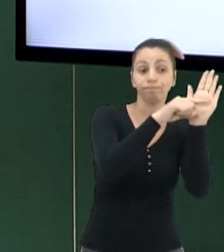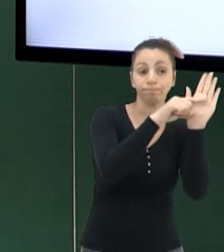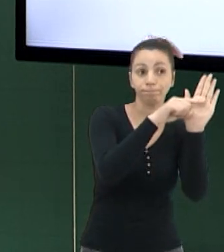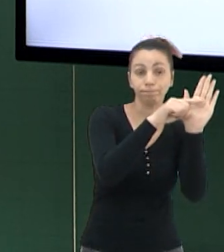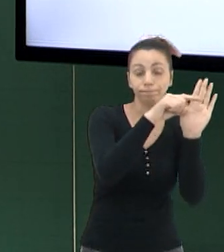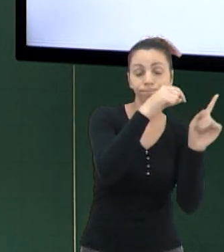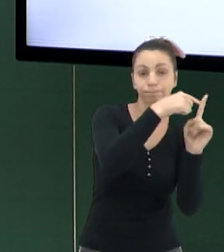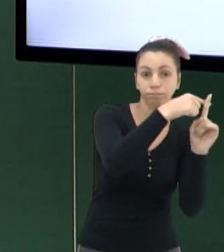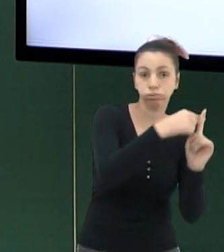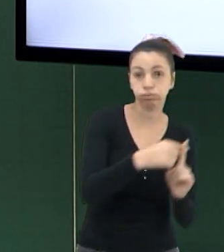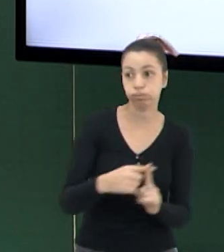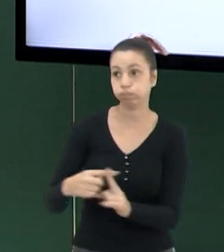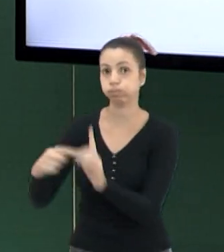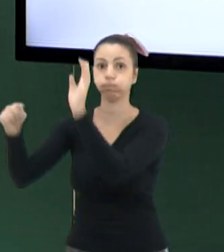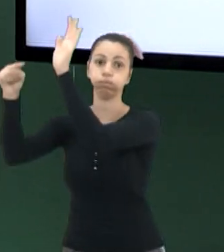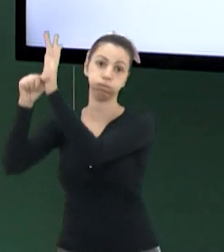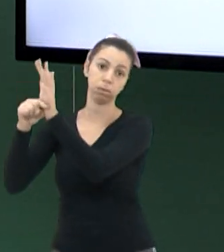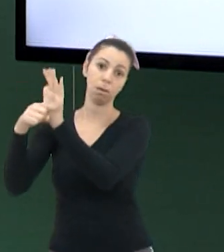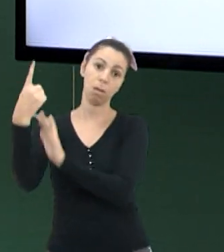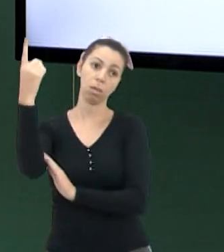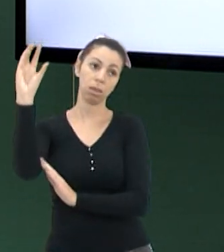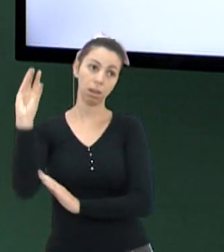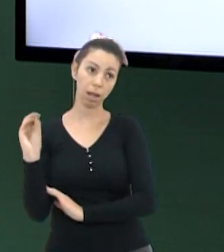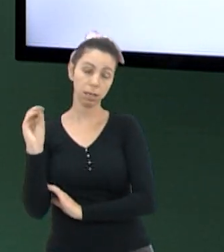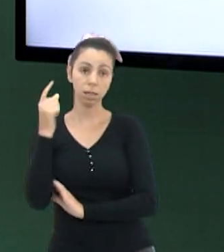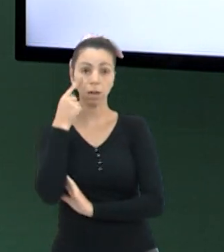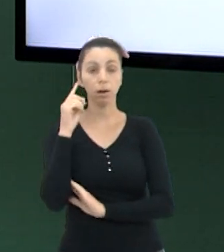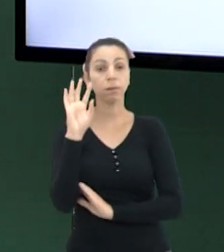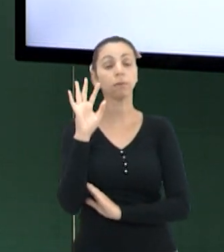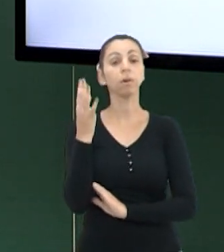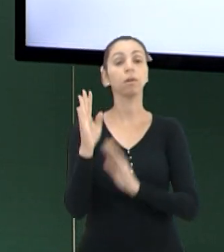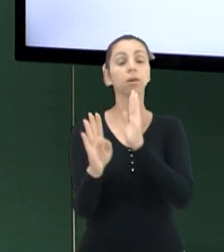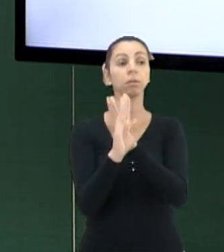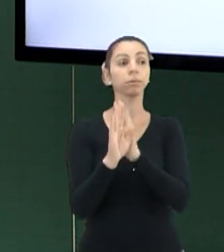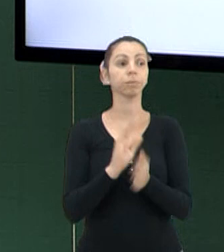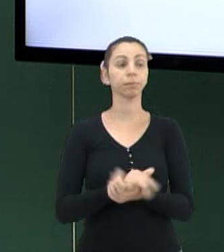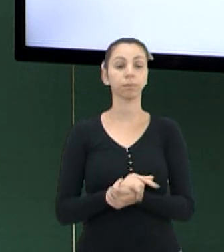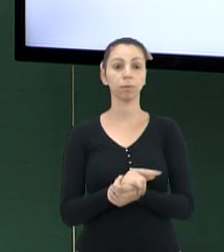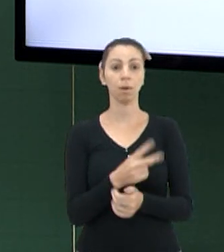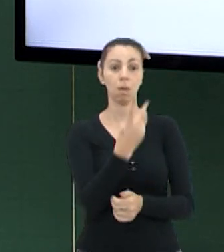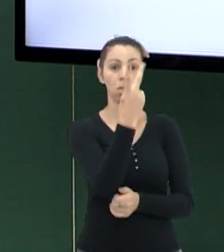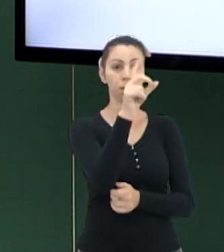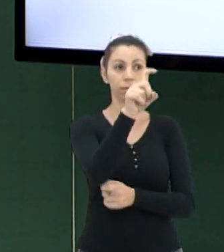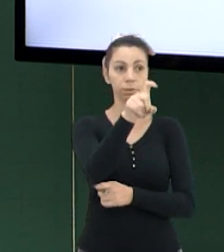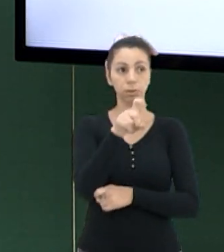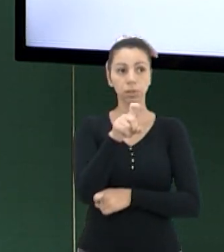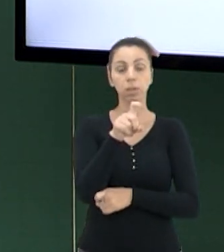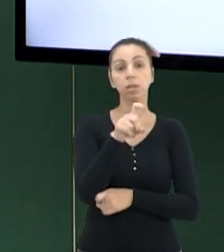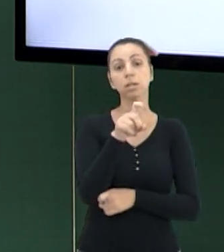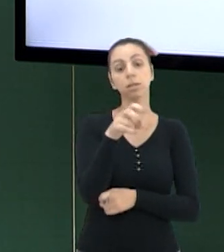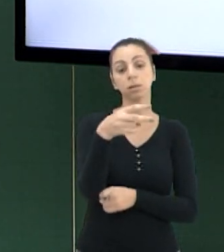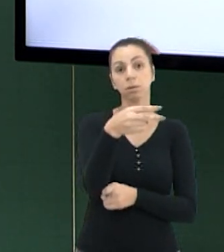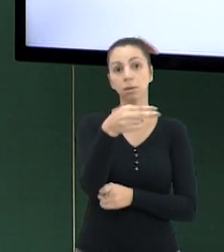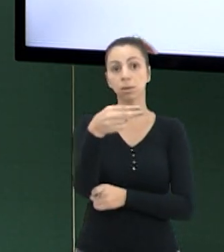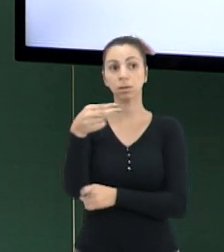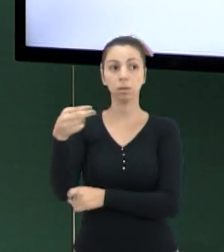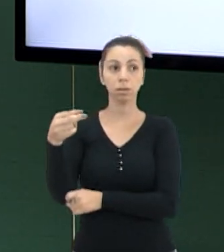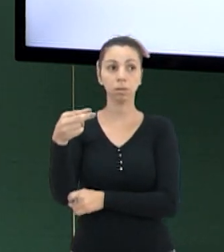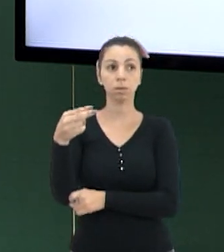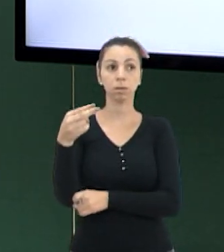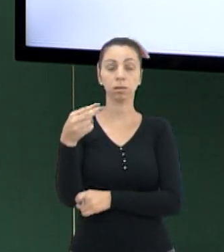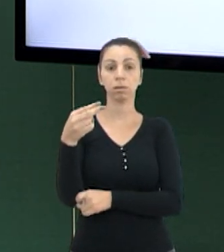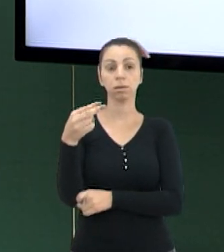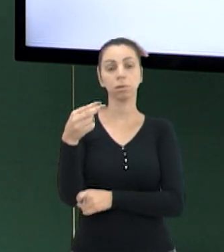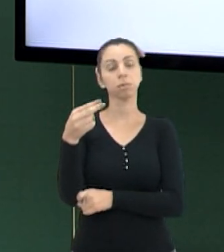resolver 3 menos 1, 2x, que é igual a 50 menos 10,